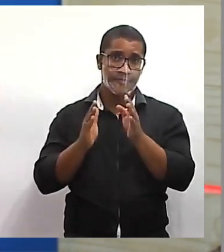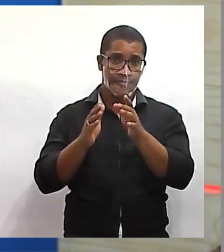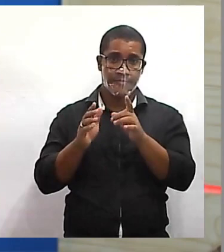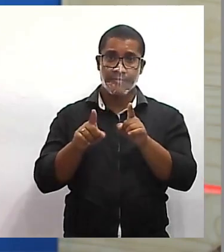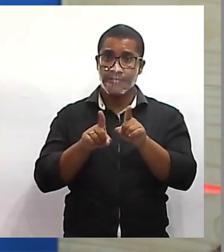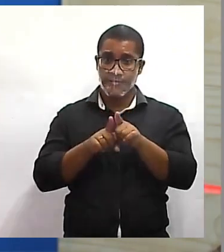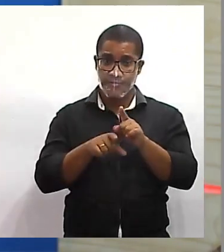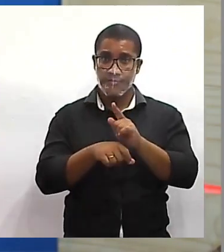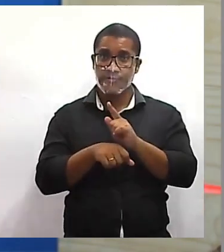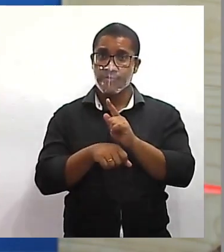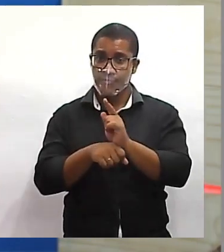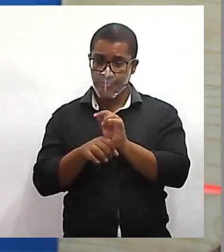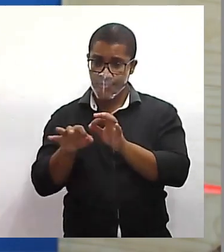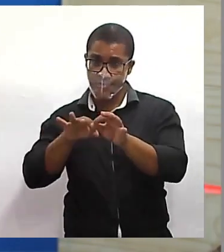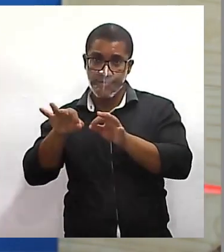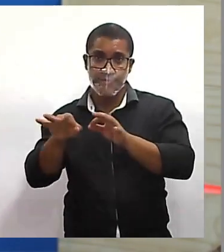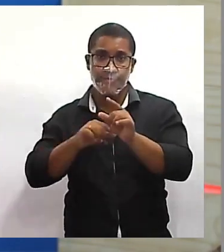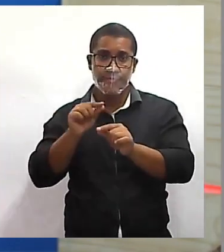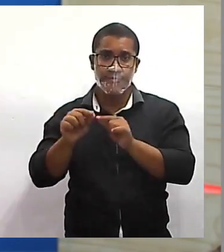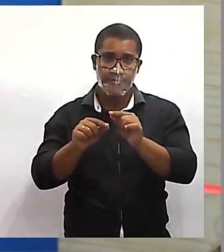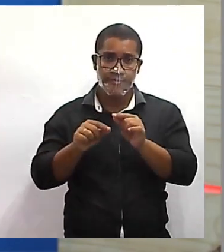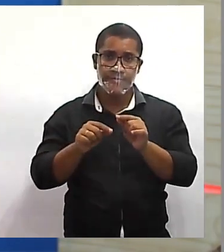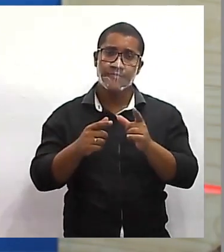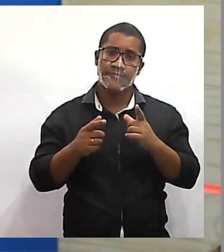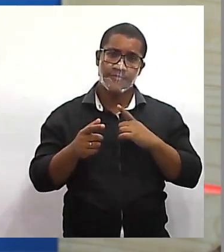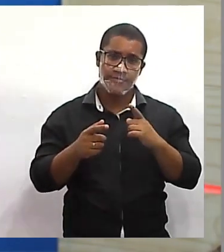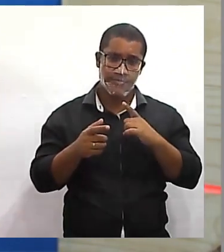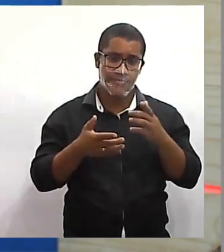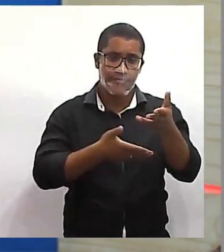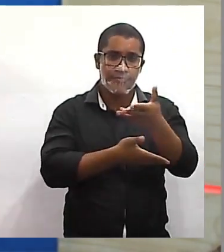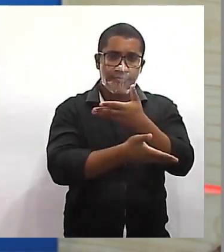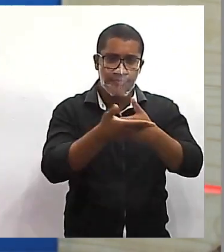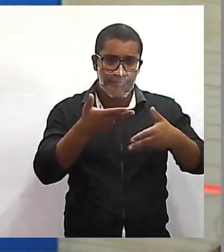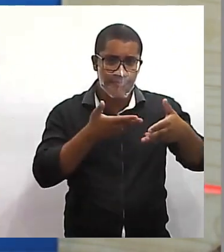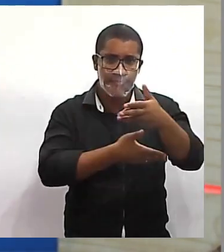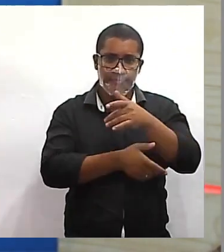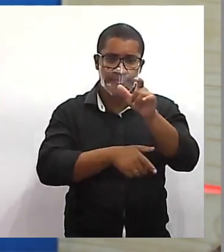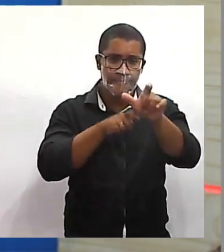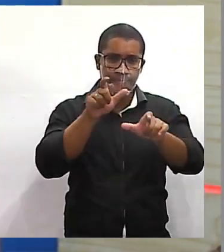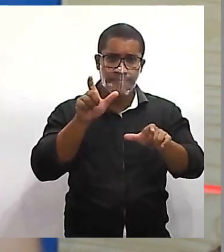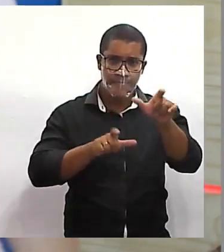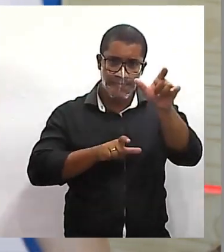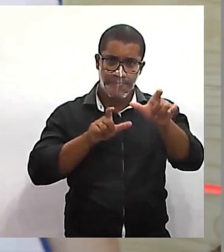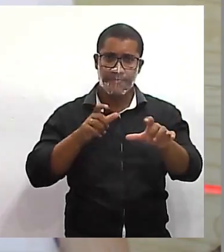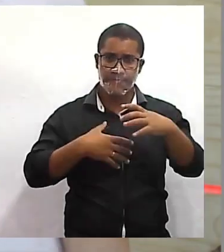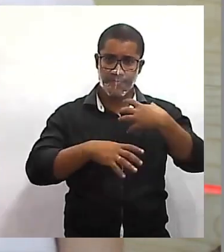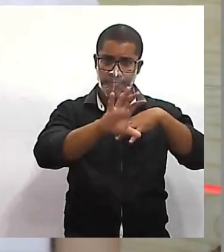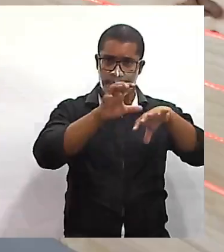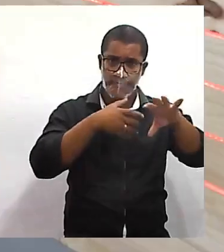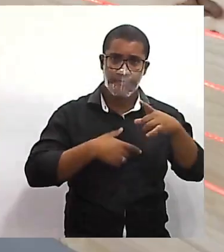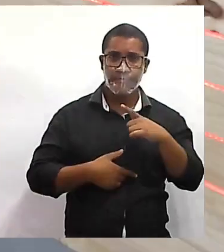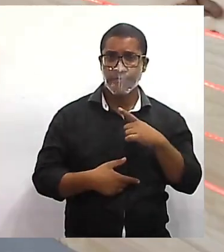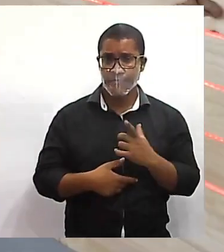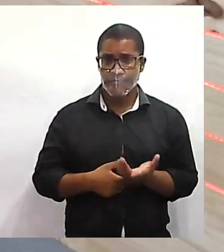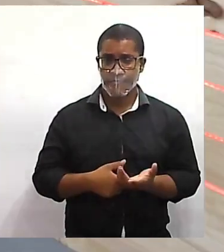tudo isso, também está relacionado às relações interpessoais. Então, aí a gente